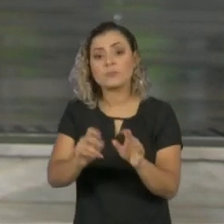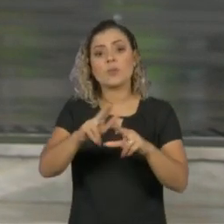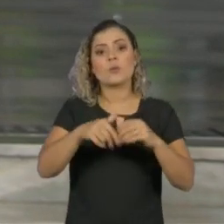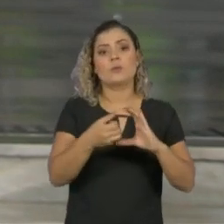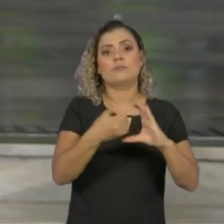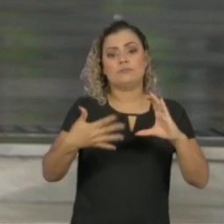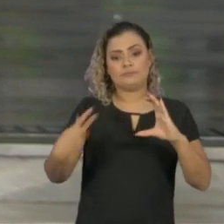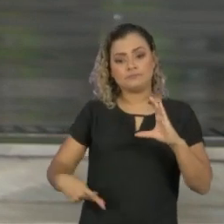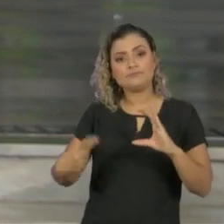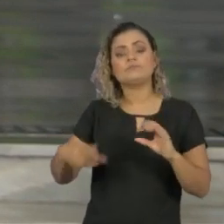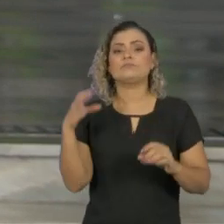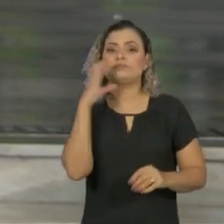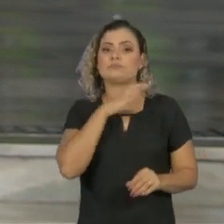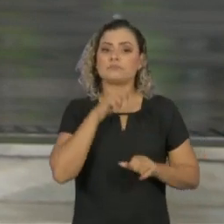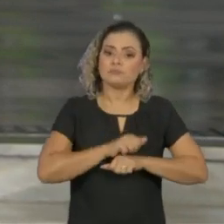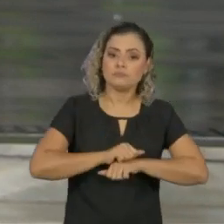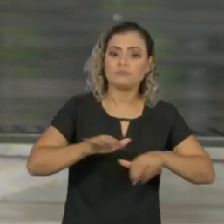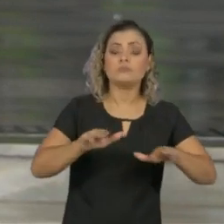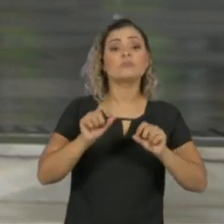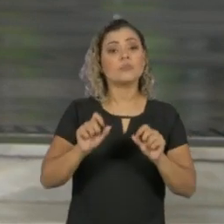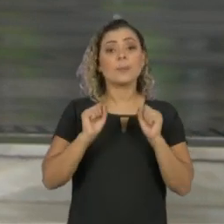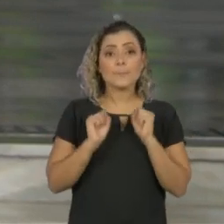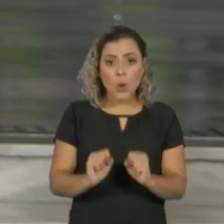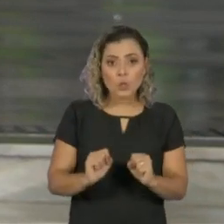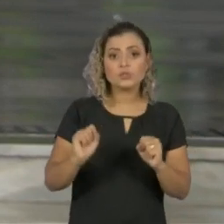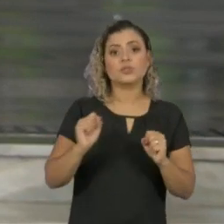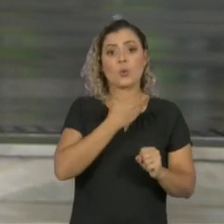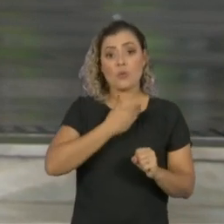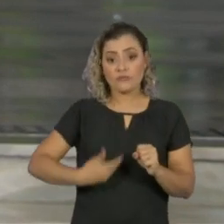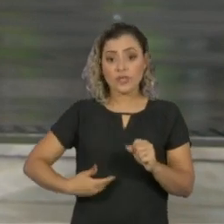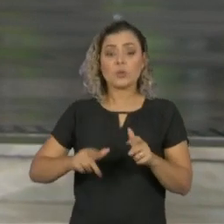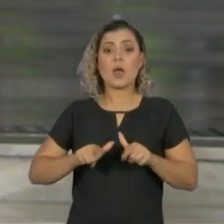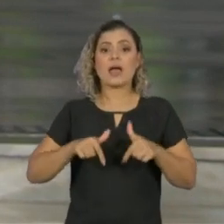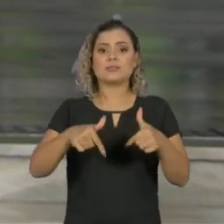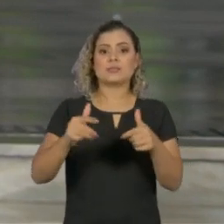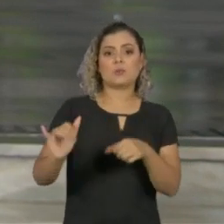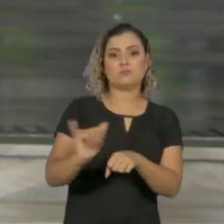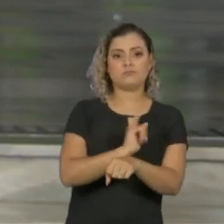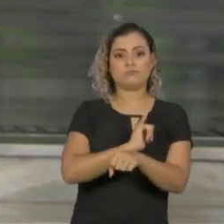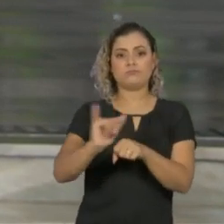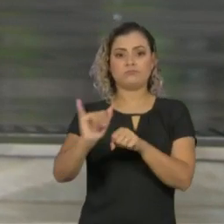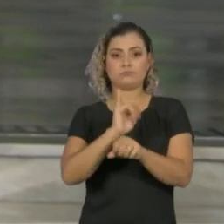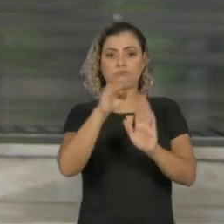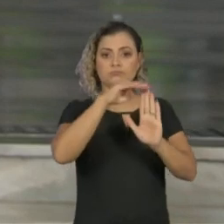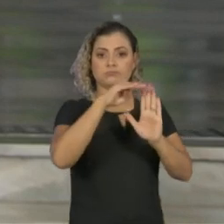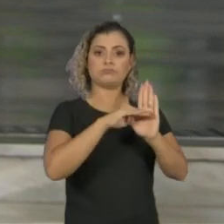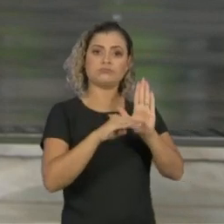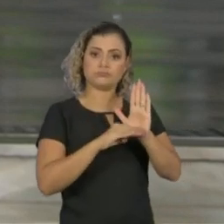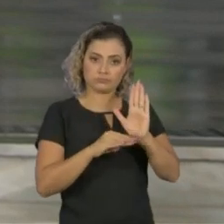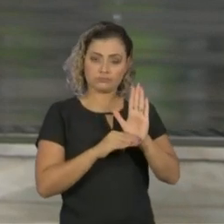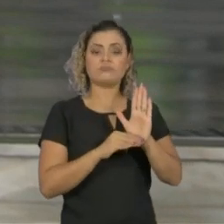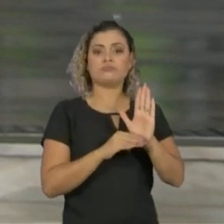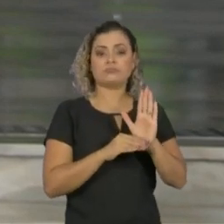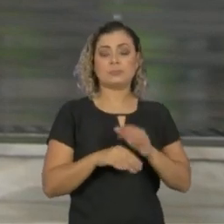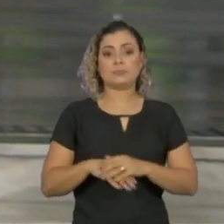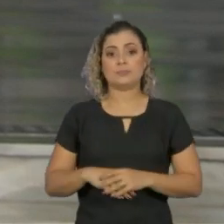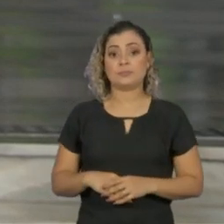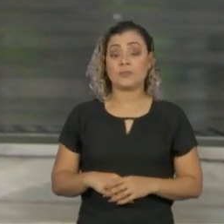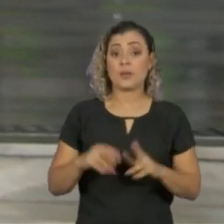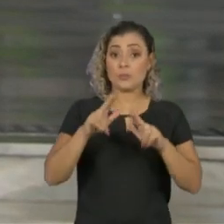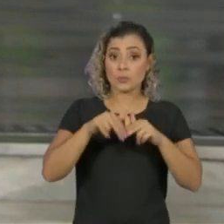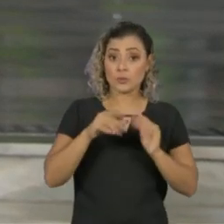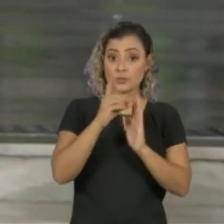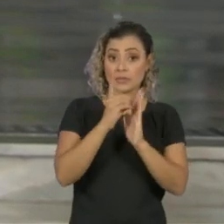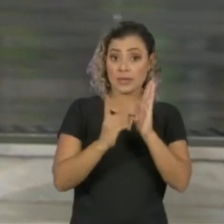que o estado de calamidade pública permite ao poder público estadual e aos poderes públicos municipais. O